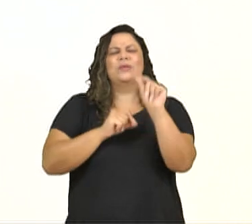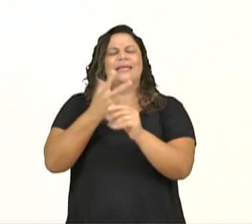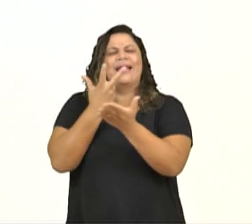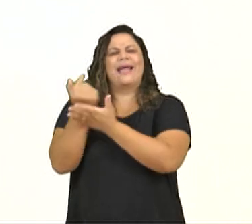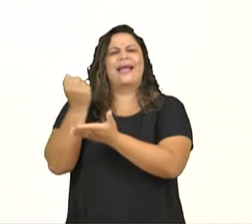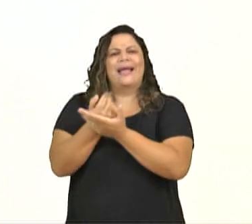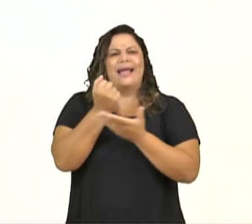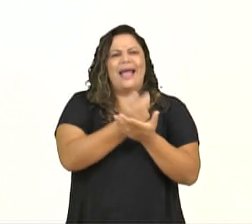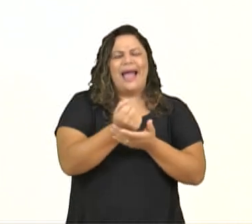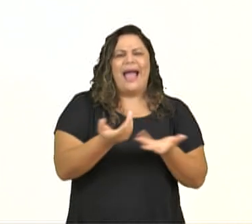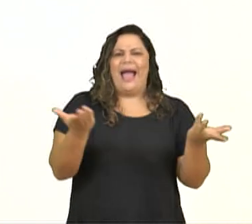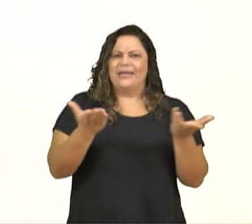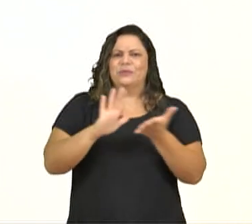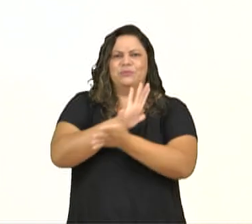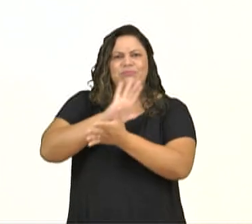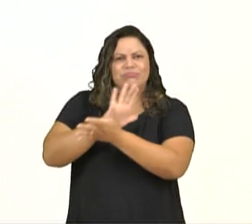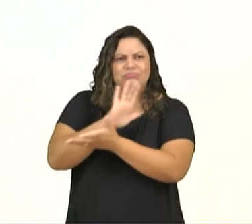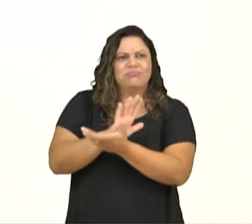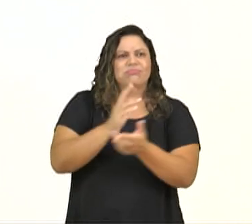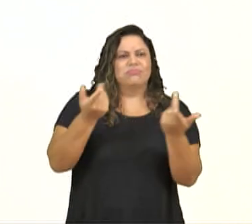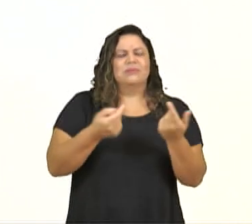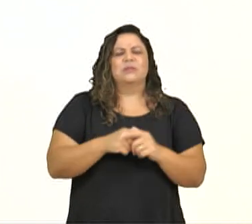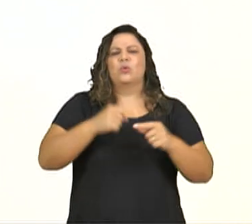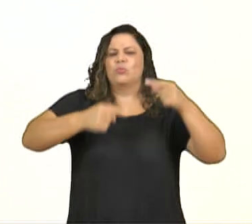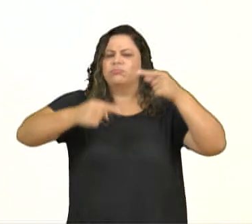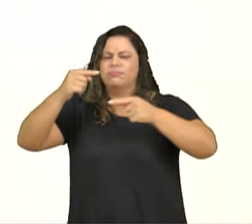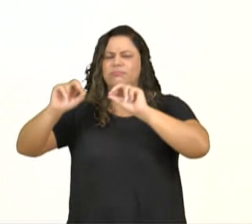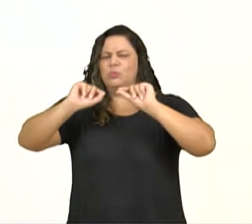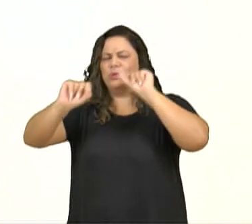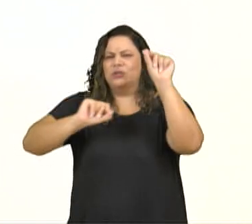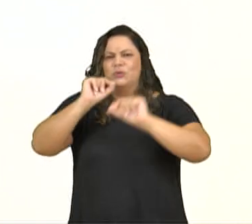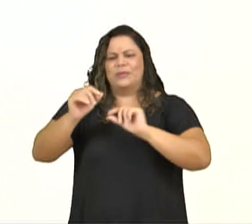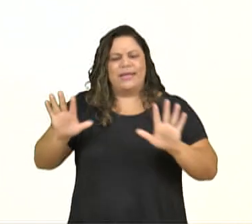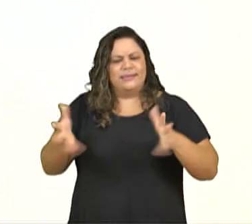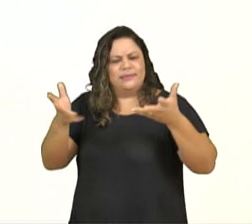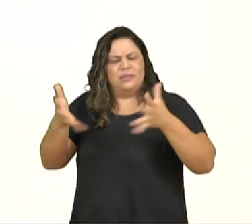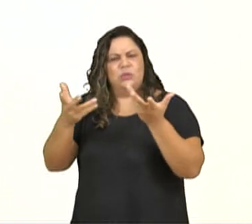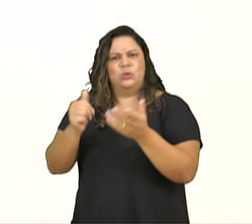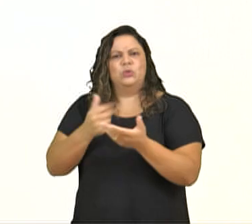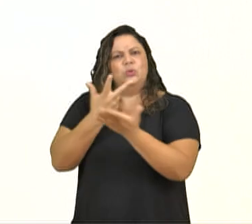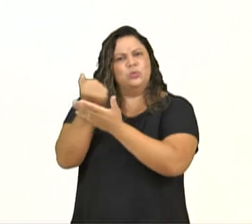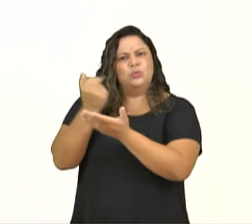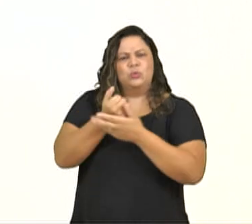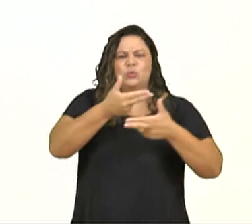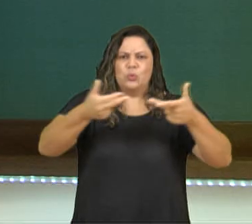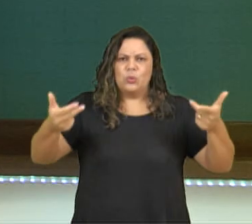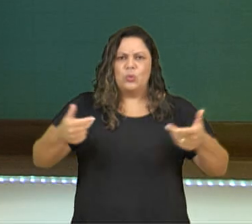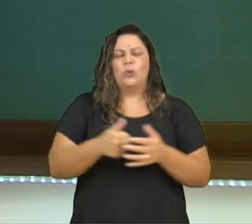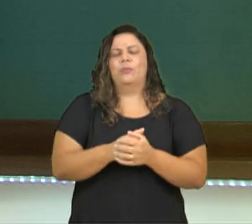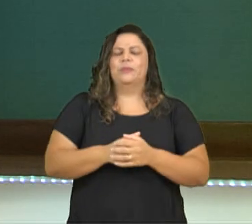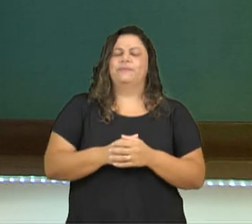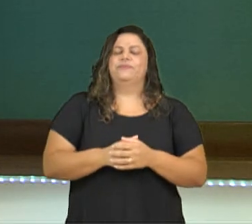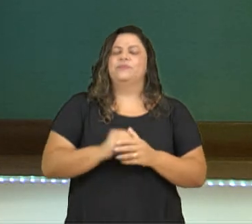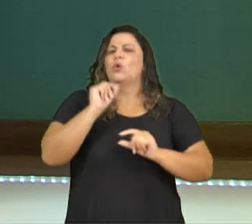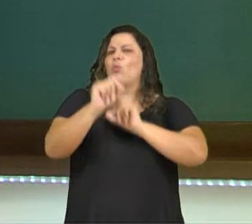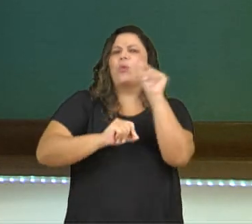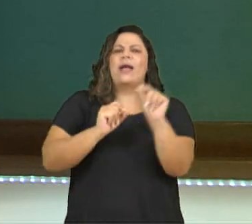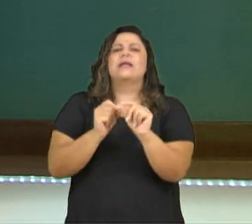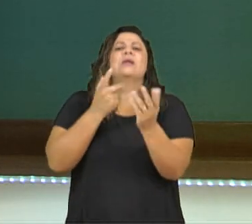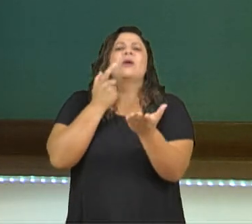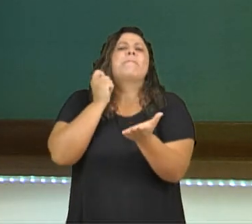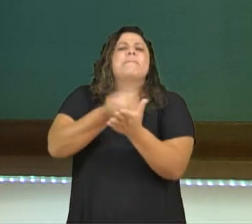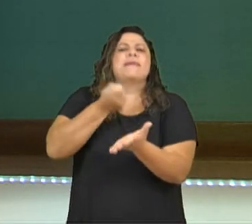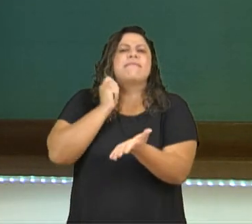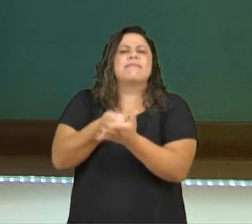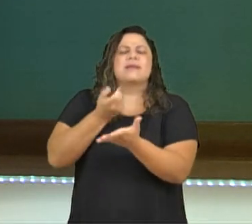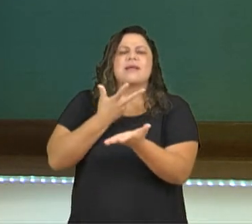as políticas de incentivo ao consumo e as suas ferramentas. Então a gente vai falar um pouquinho sobre o ato de consumir, será